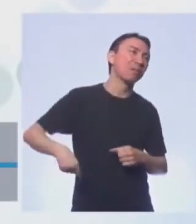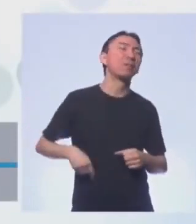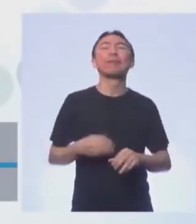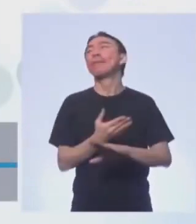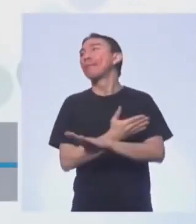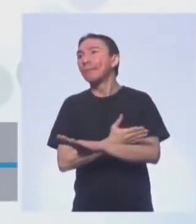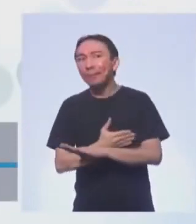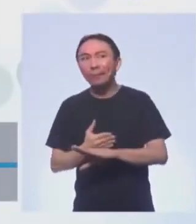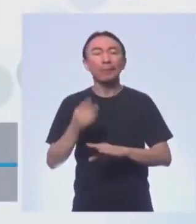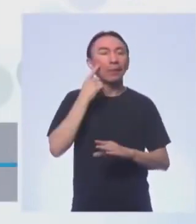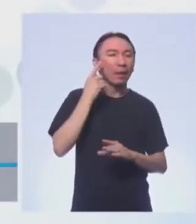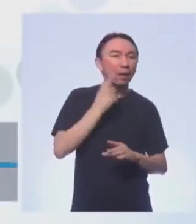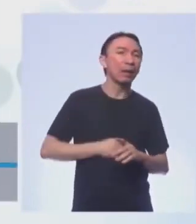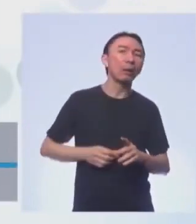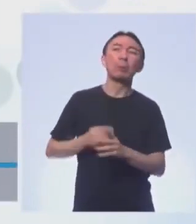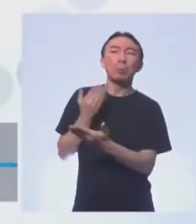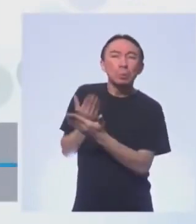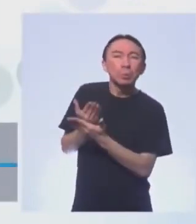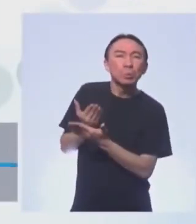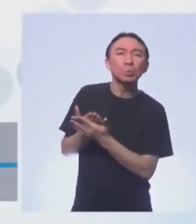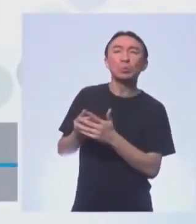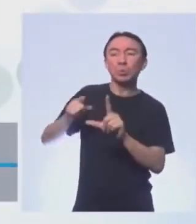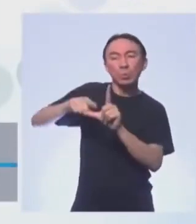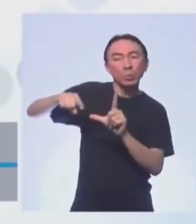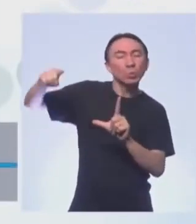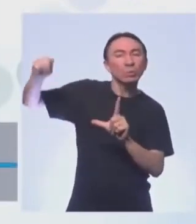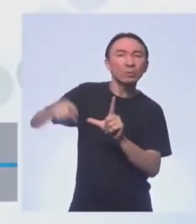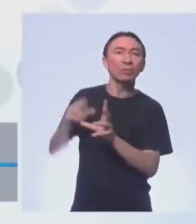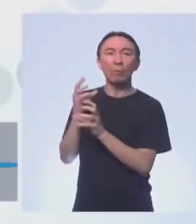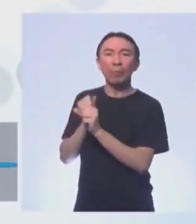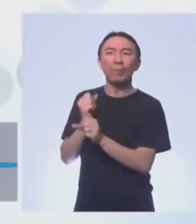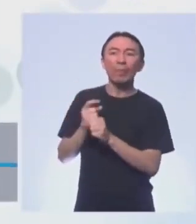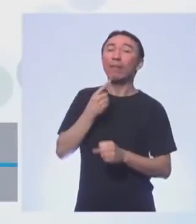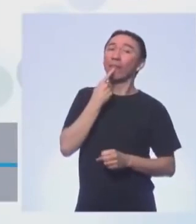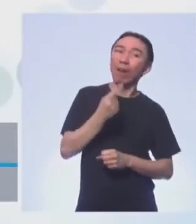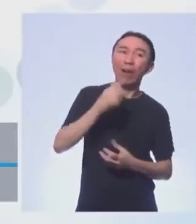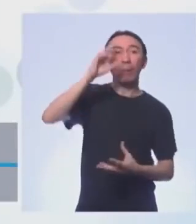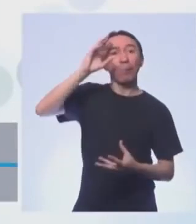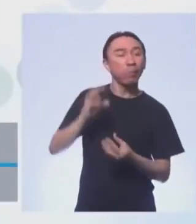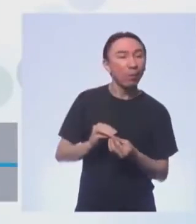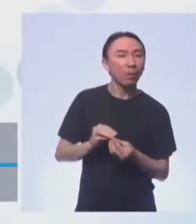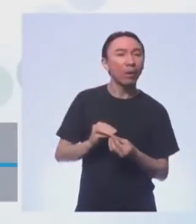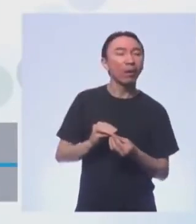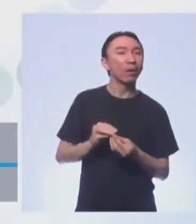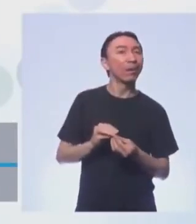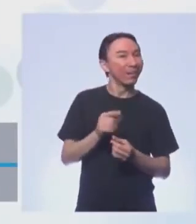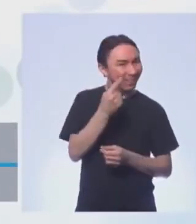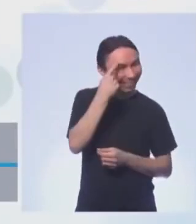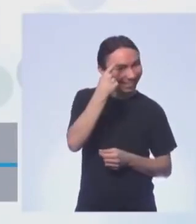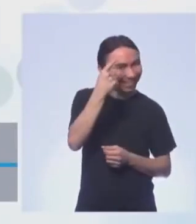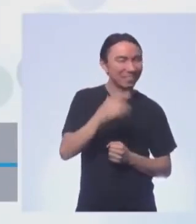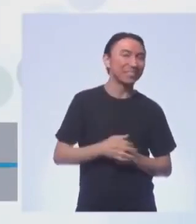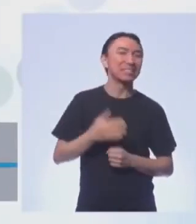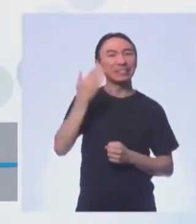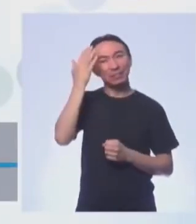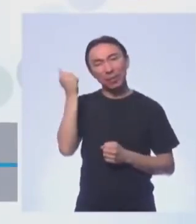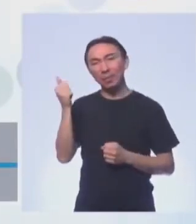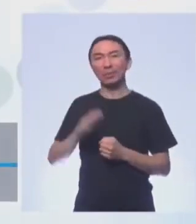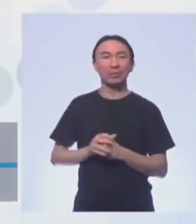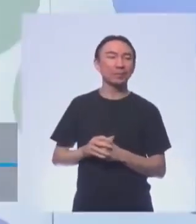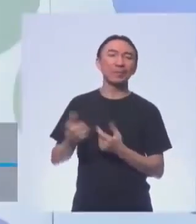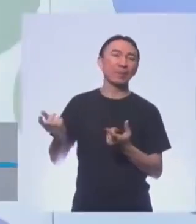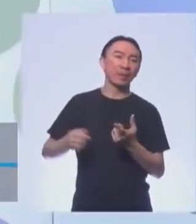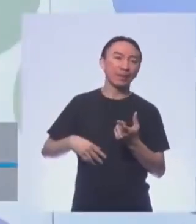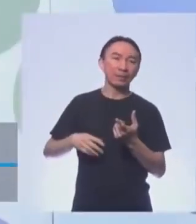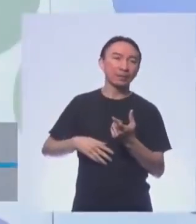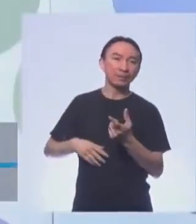estatísticas dizem, né? Então a gente fala e às vezes a gente não consegue definir. Mas a gente tem a ideia de que estatística está ligado, por exemplo, a gráficos.